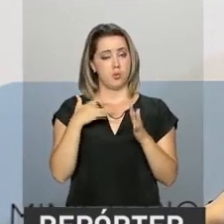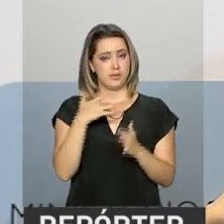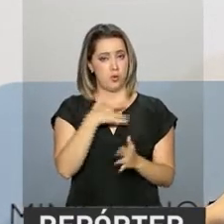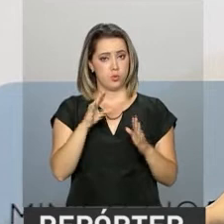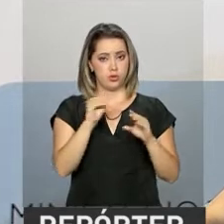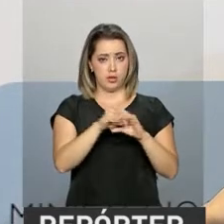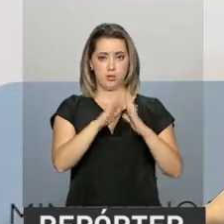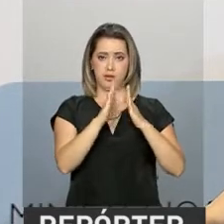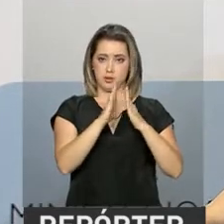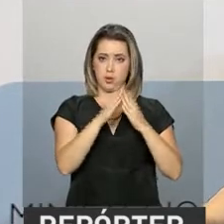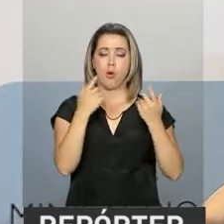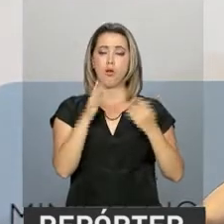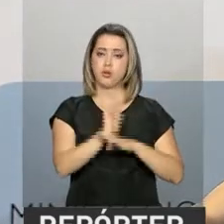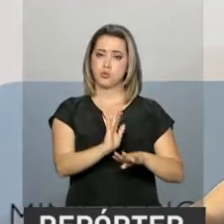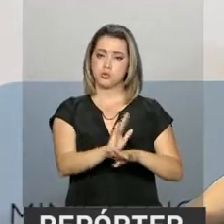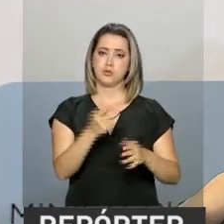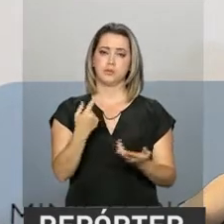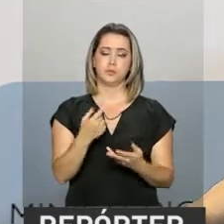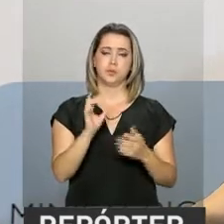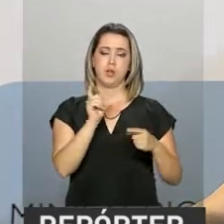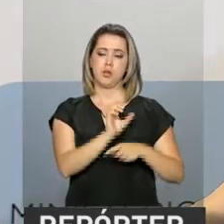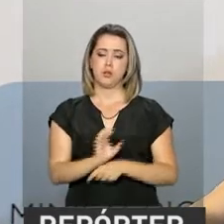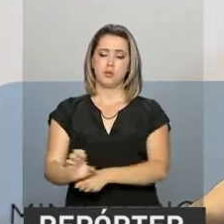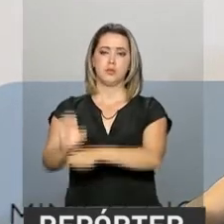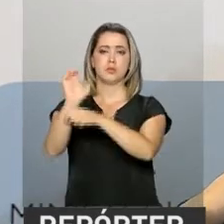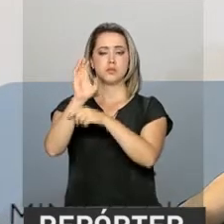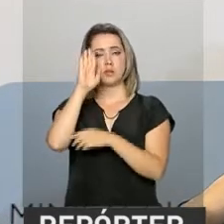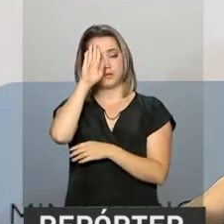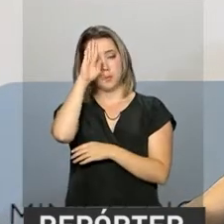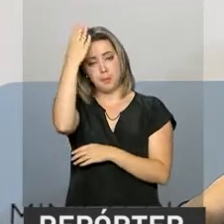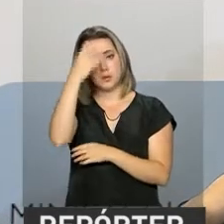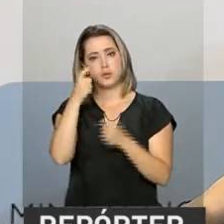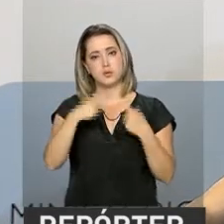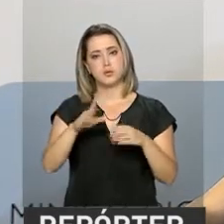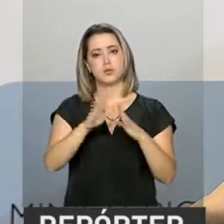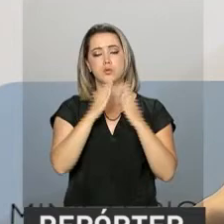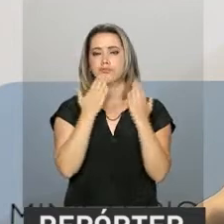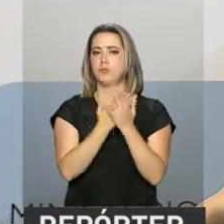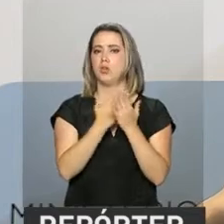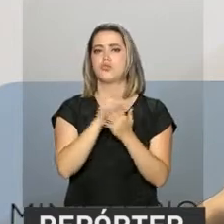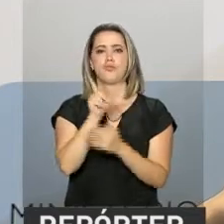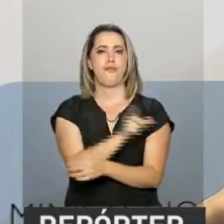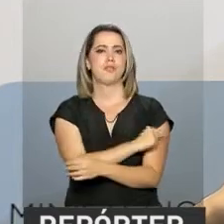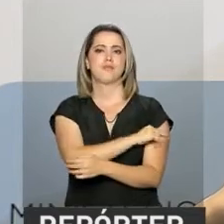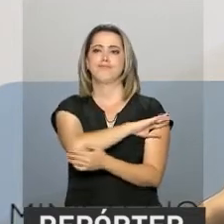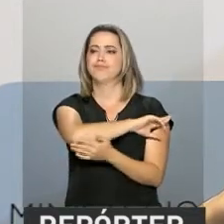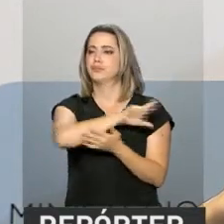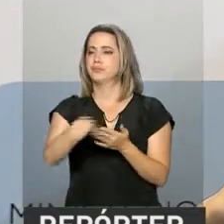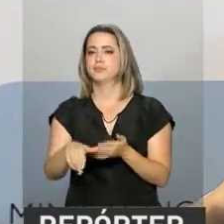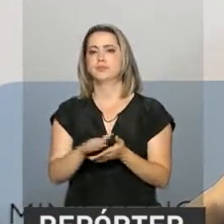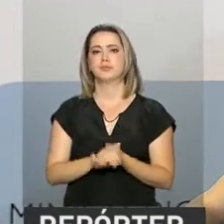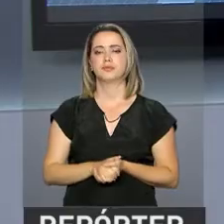e os estados que estão priorizando as a vacinação na escola estão com altíssimos índices de cobertura esse é o